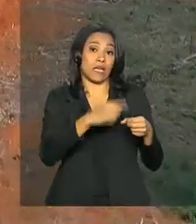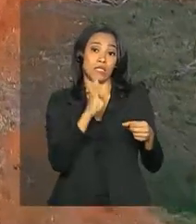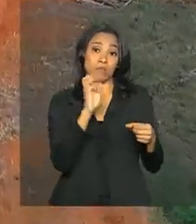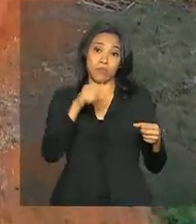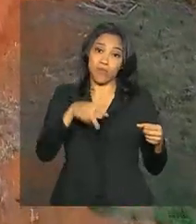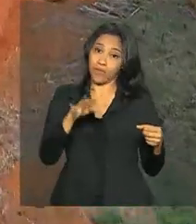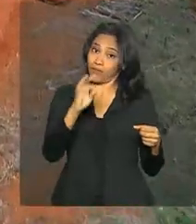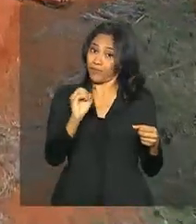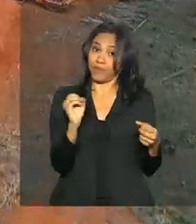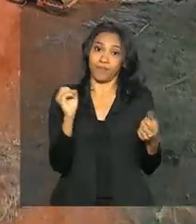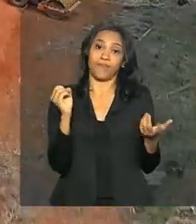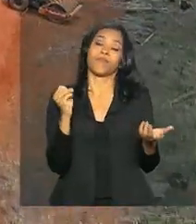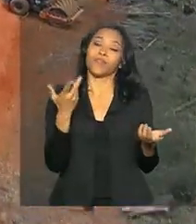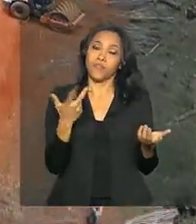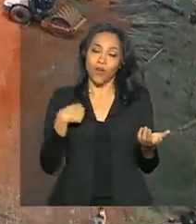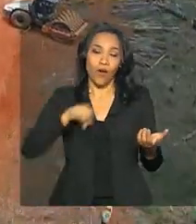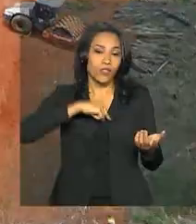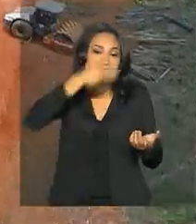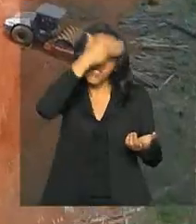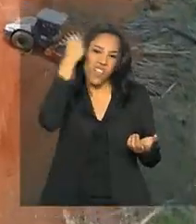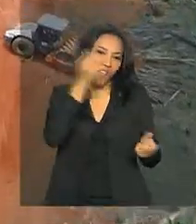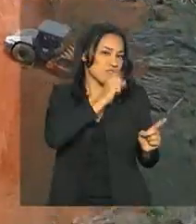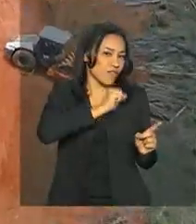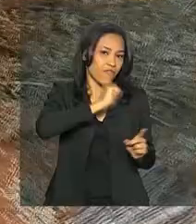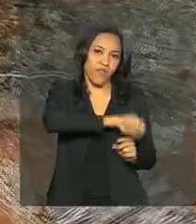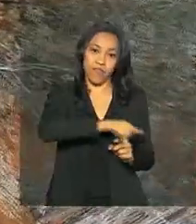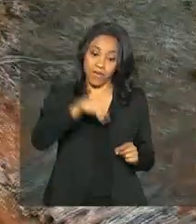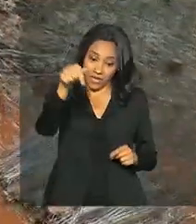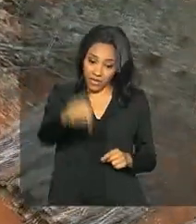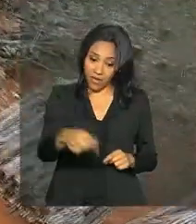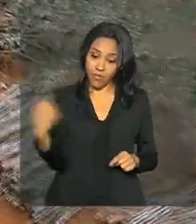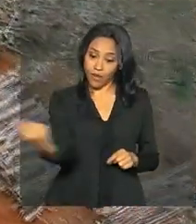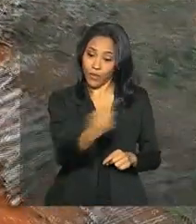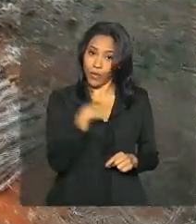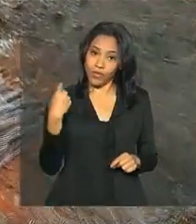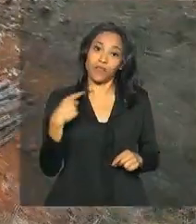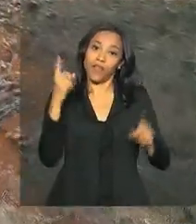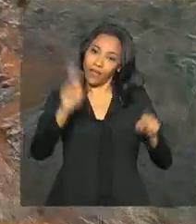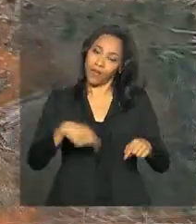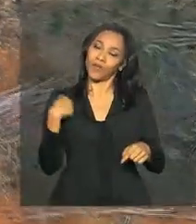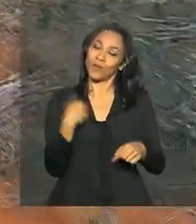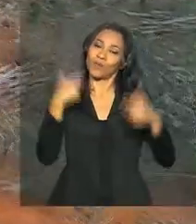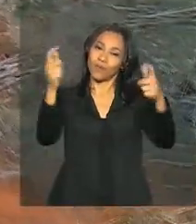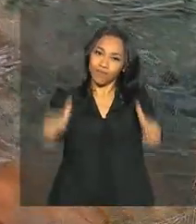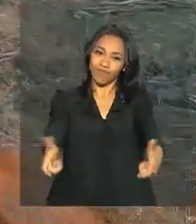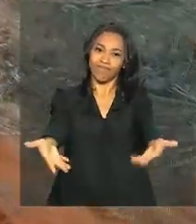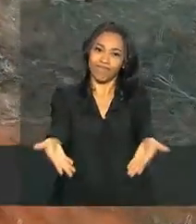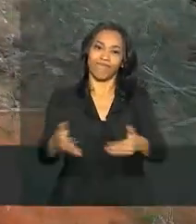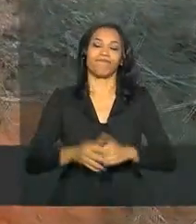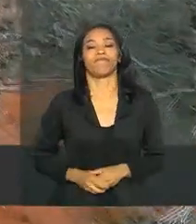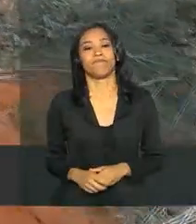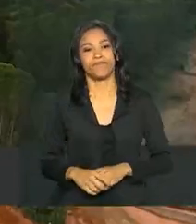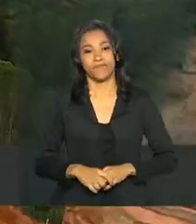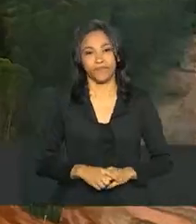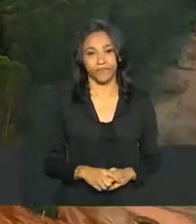mesmo Bento para mim. A gente não esquece o velho, mas aqui para nós é o nosso Bento.